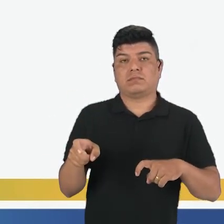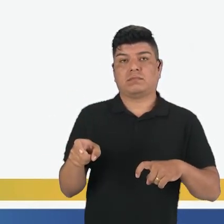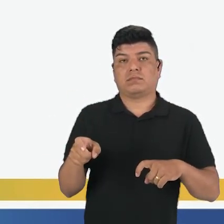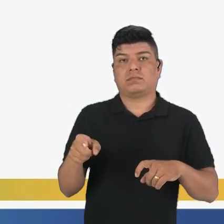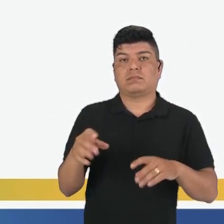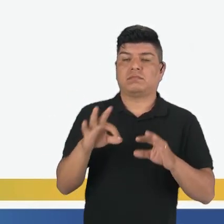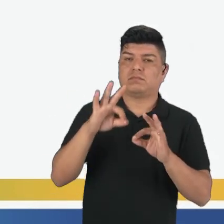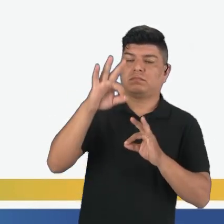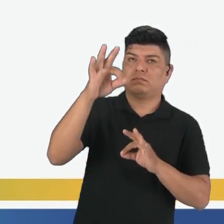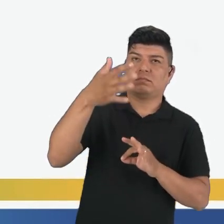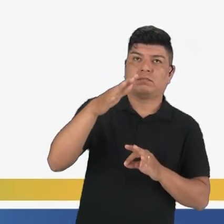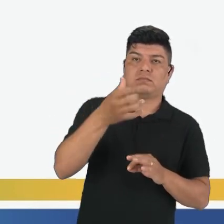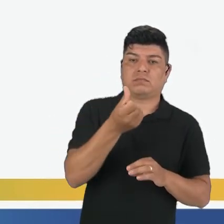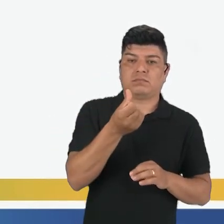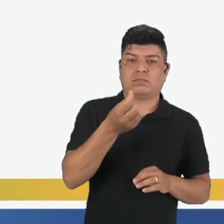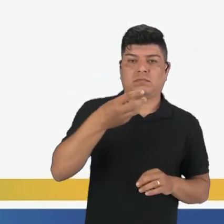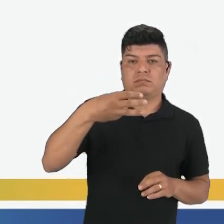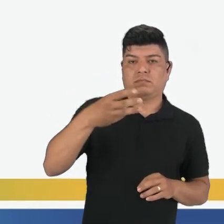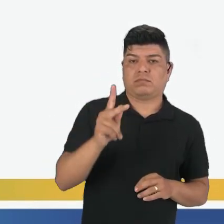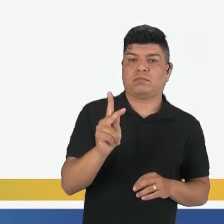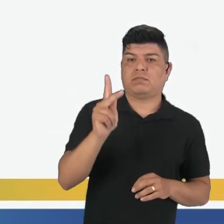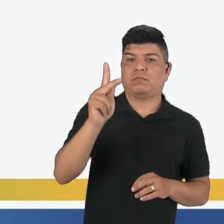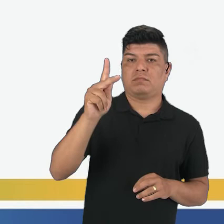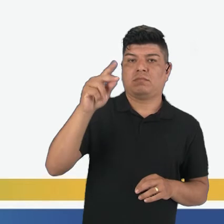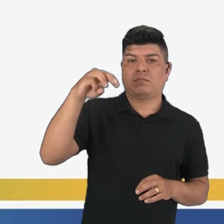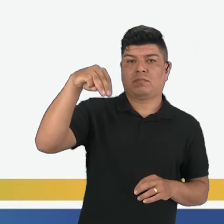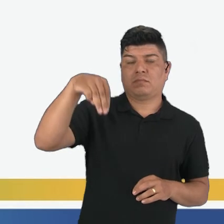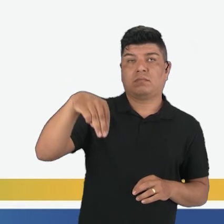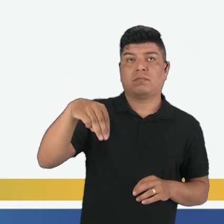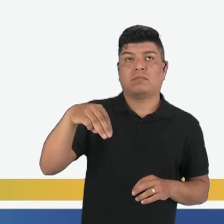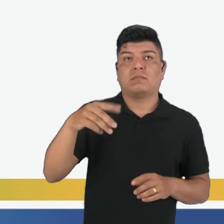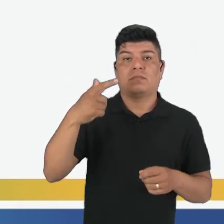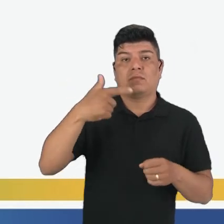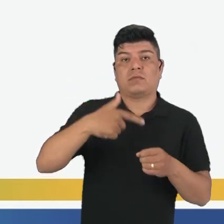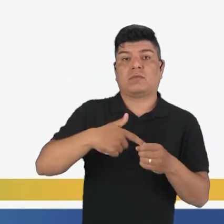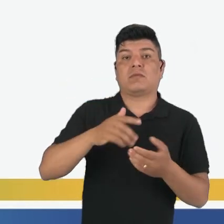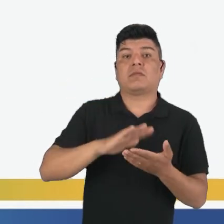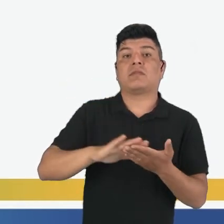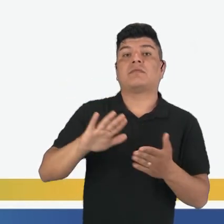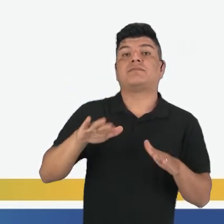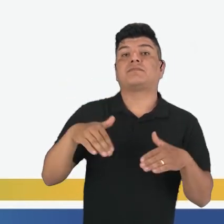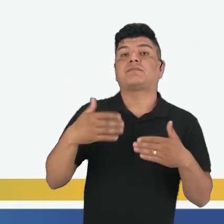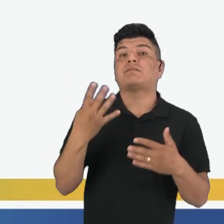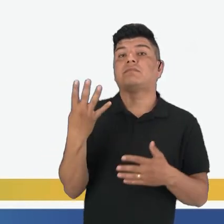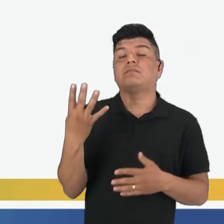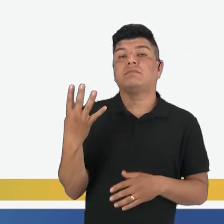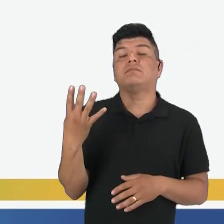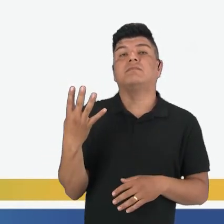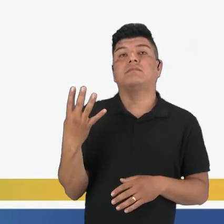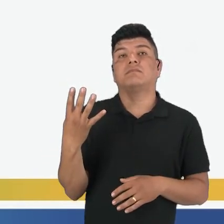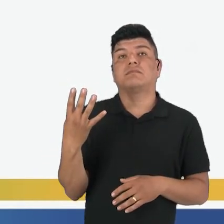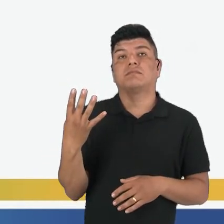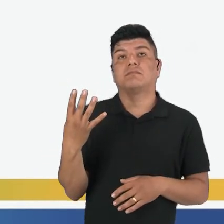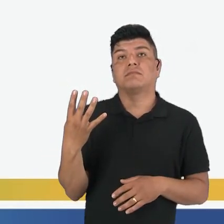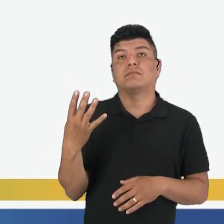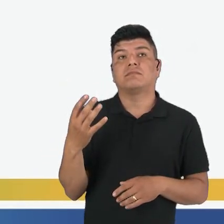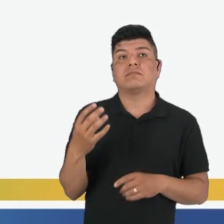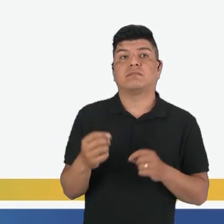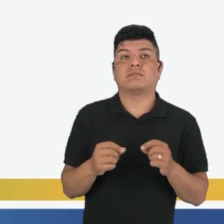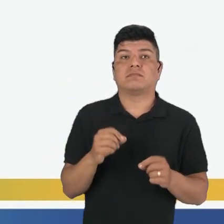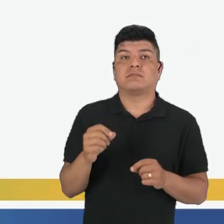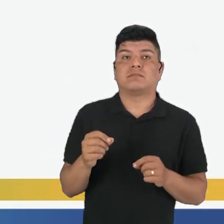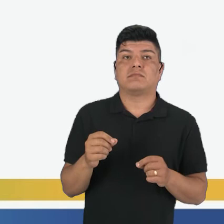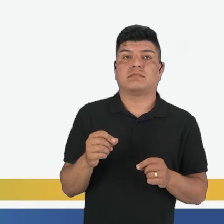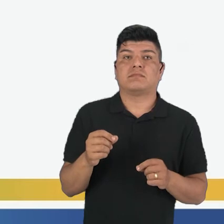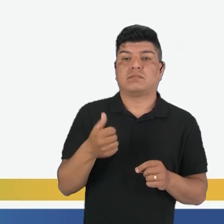fica distante 63 quilômetros. O carro consome. Quantos ele vai consumir? Ele consome,